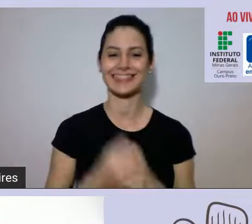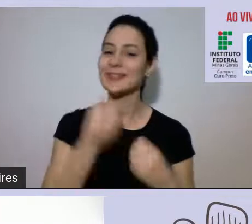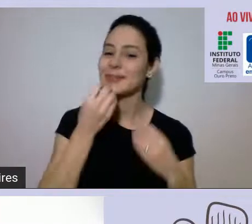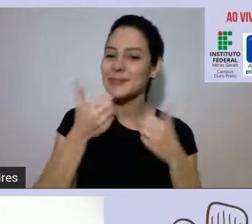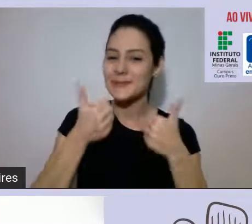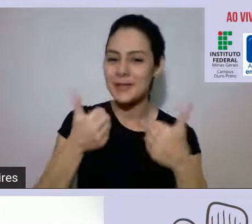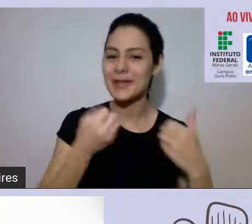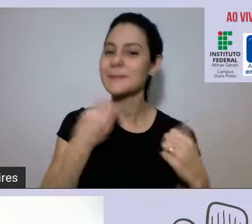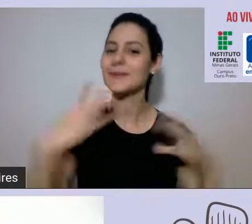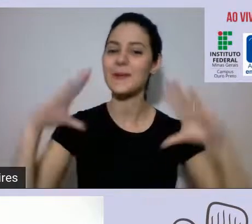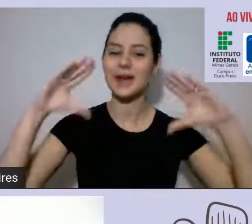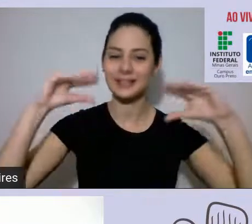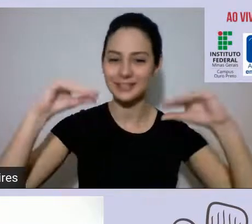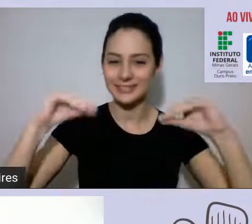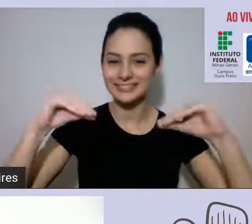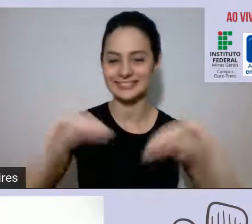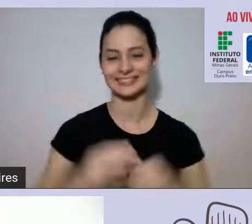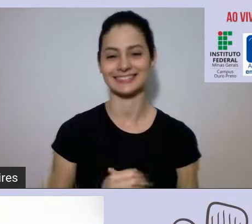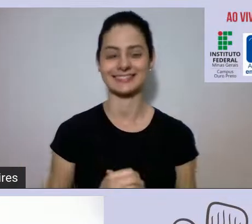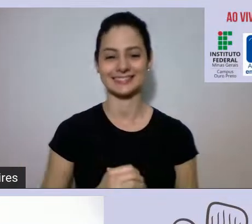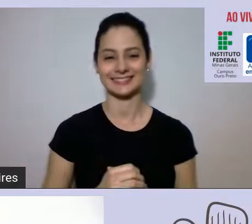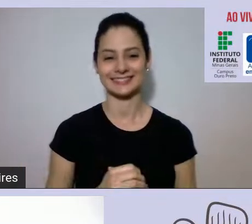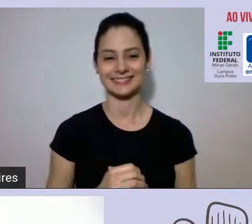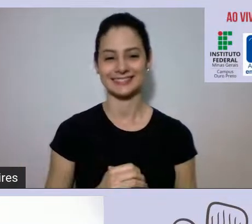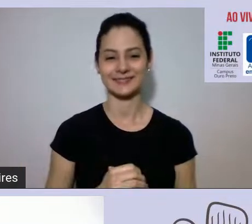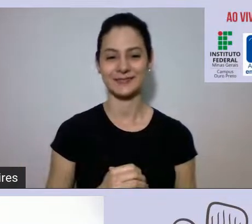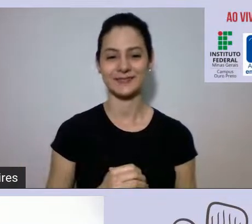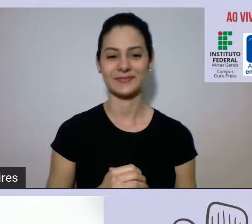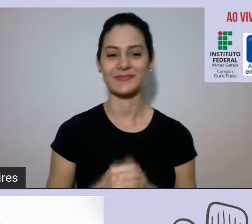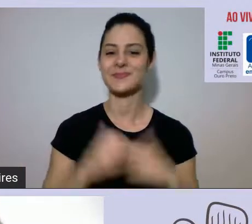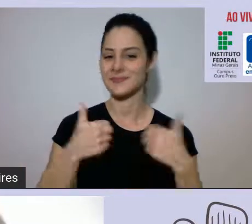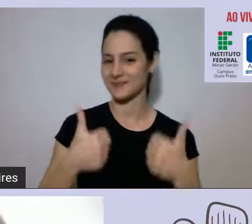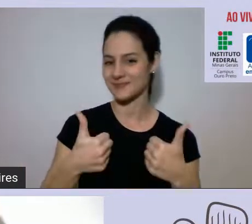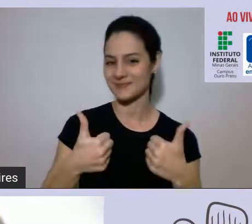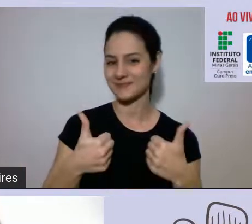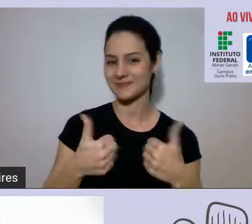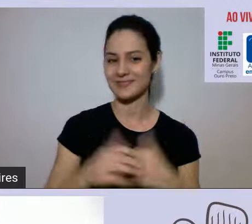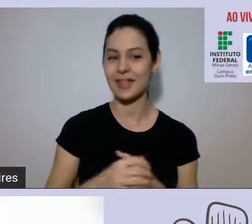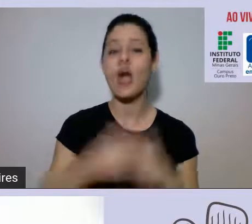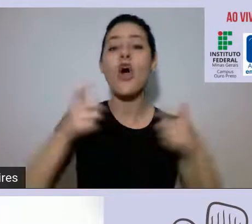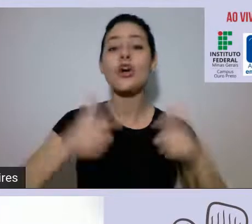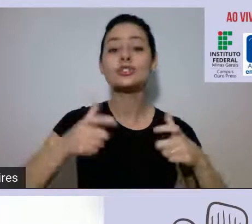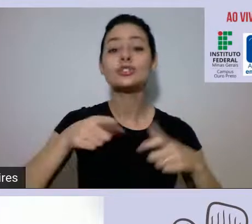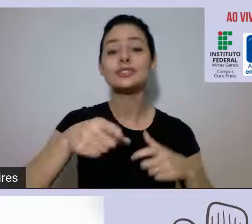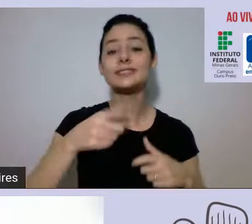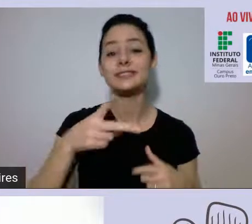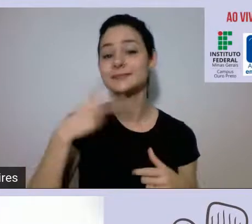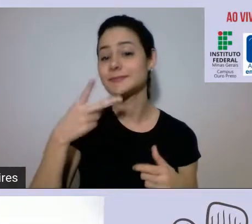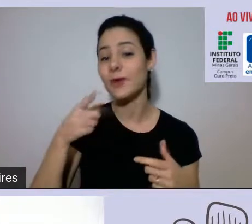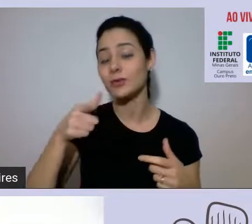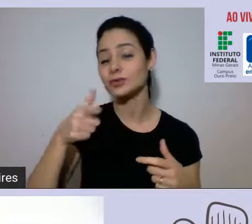boa noite. Que tal? Você está falando de onde, professora?